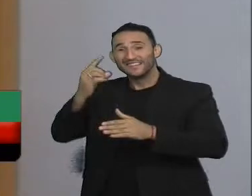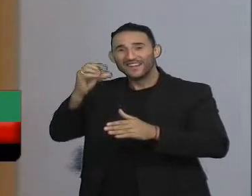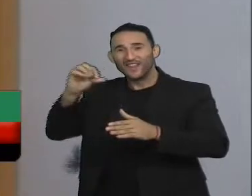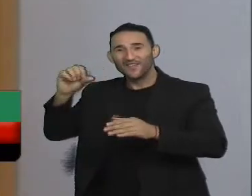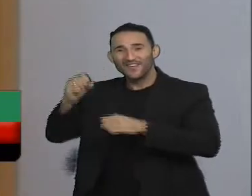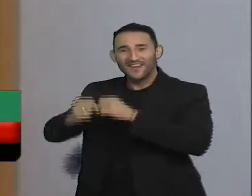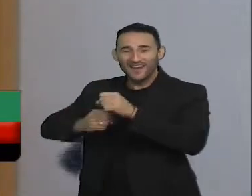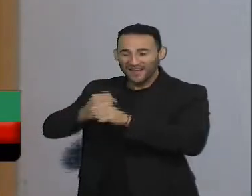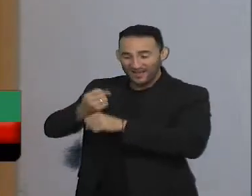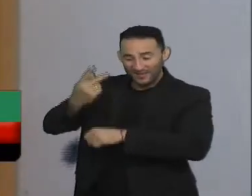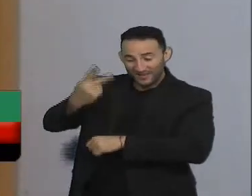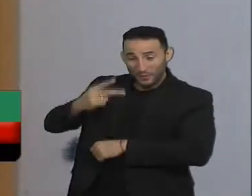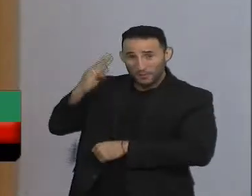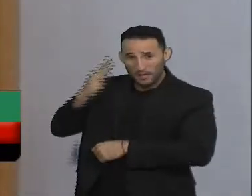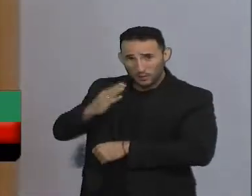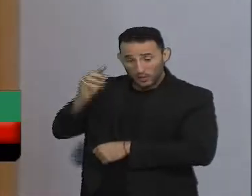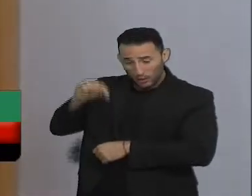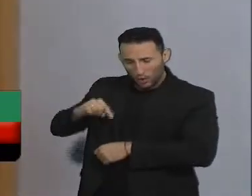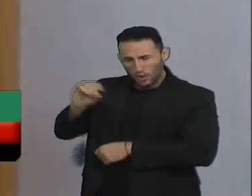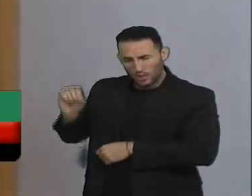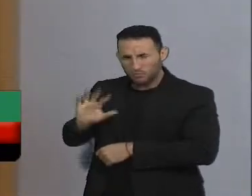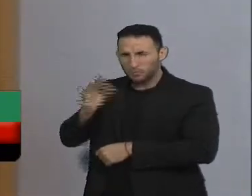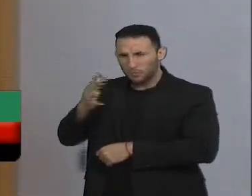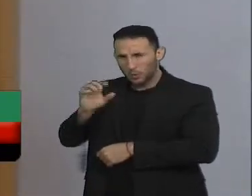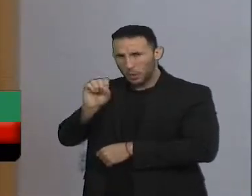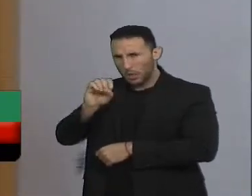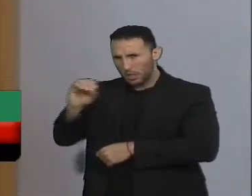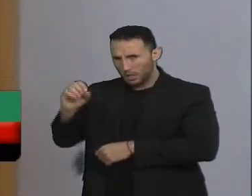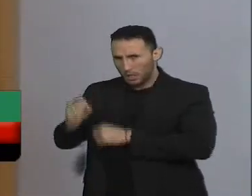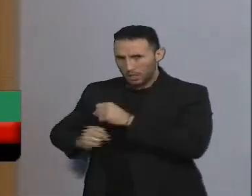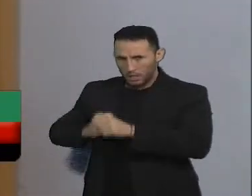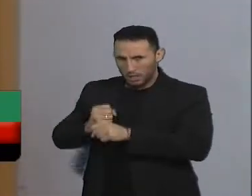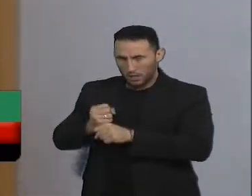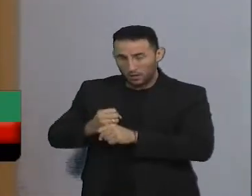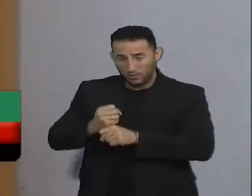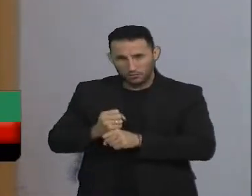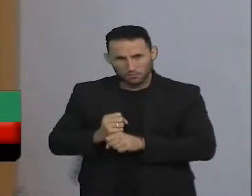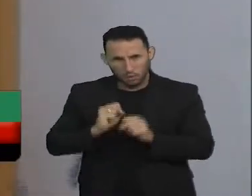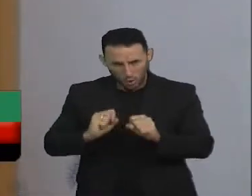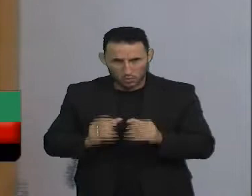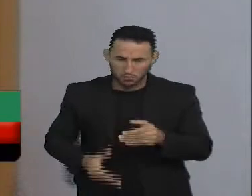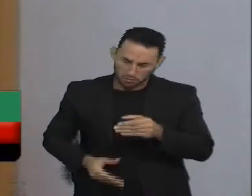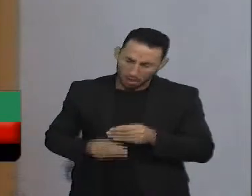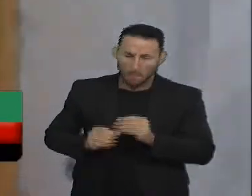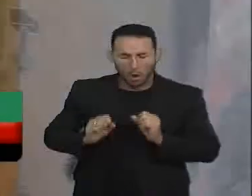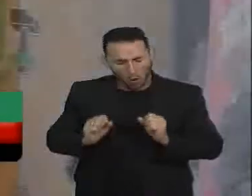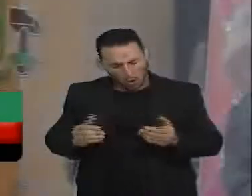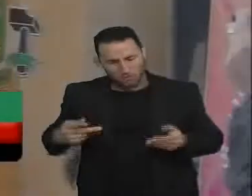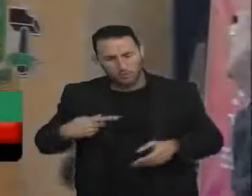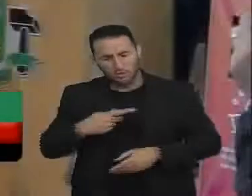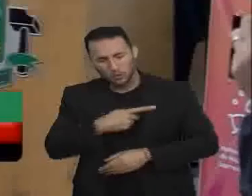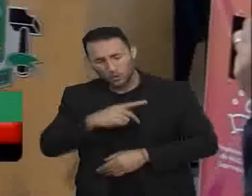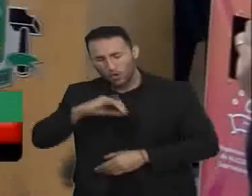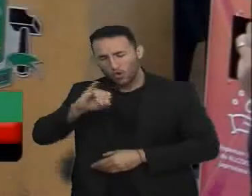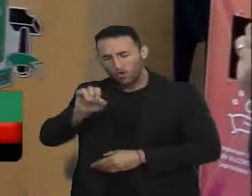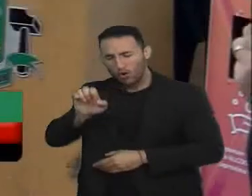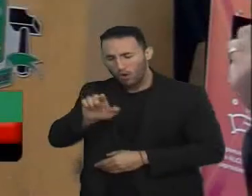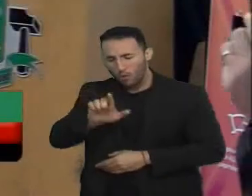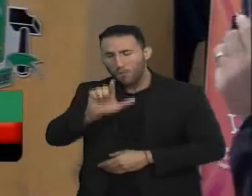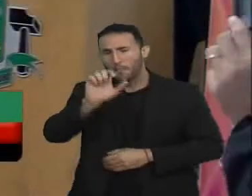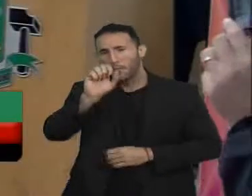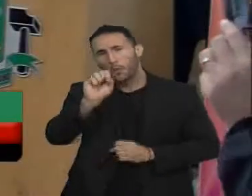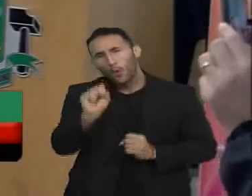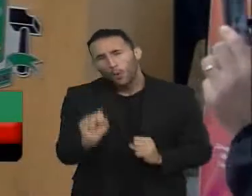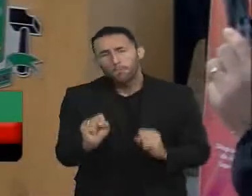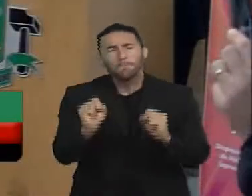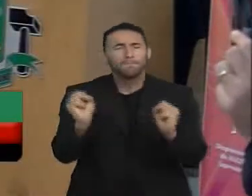cidade de Osasco, aproximadamente 80 anos. Uma parte. Uma parte, nobre vereador, pastor Joel Nunes. Como